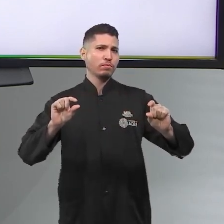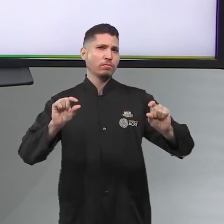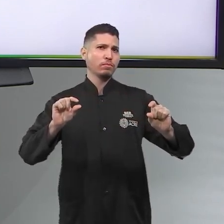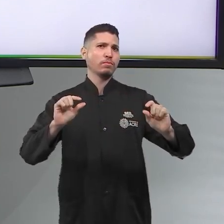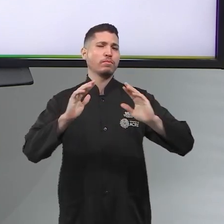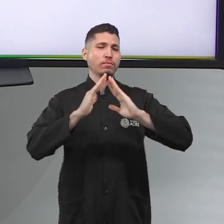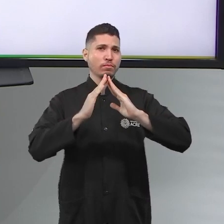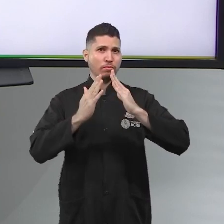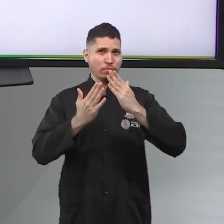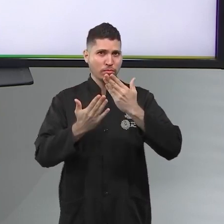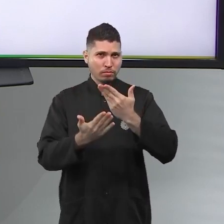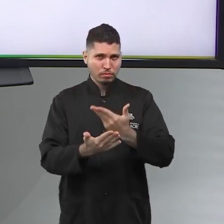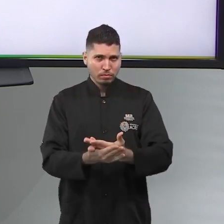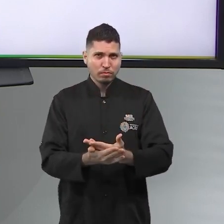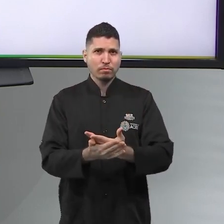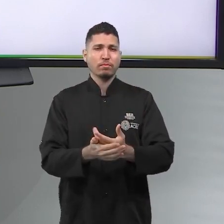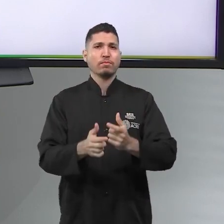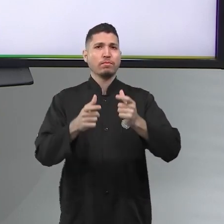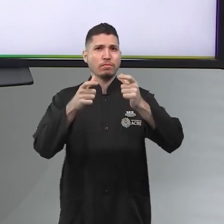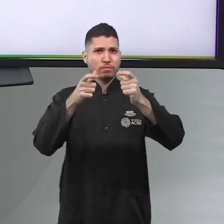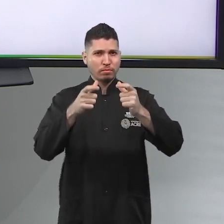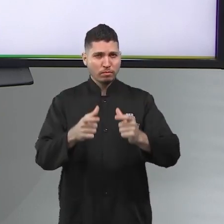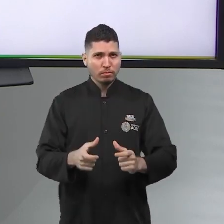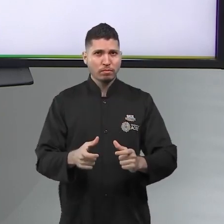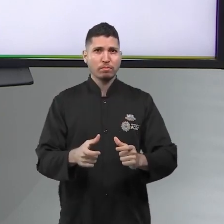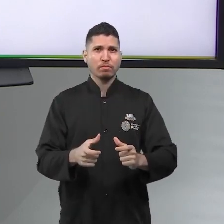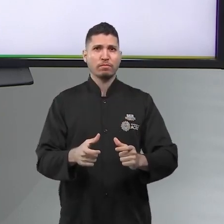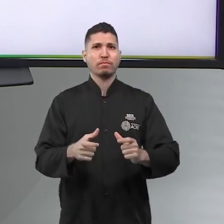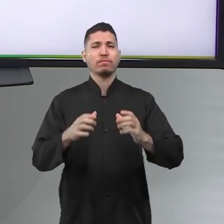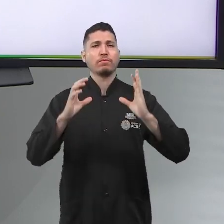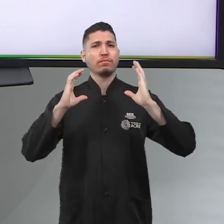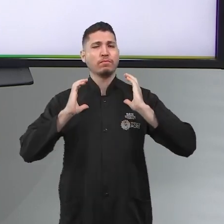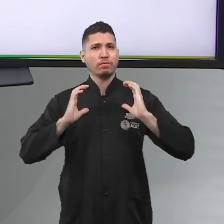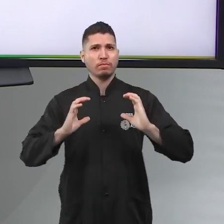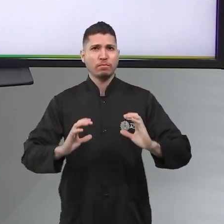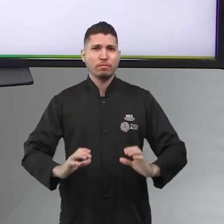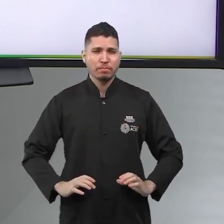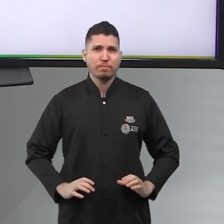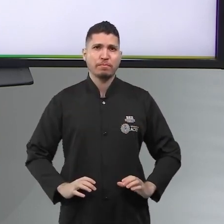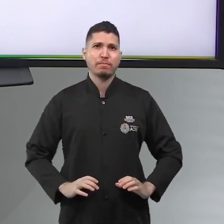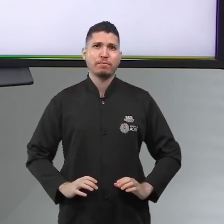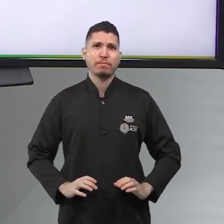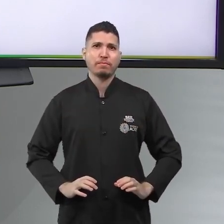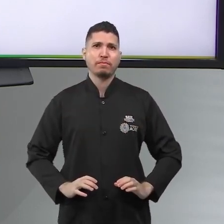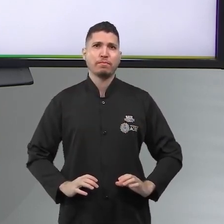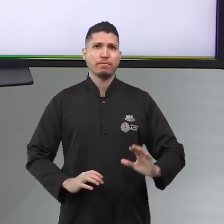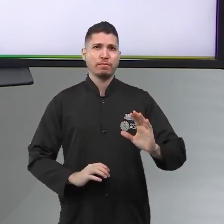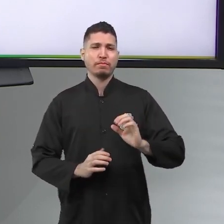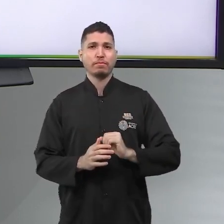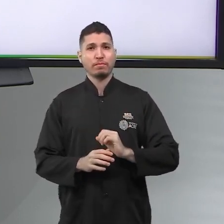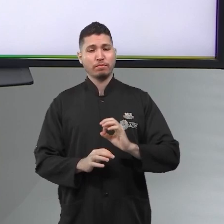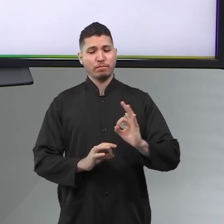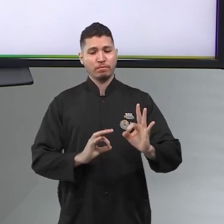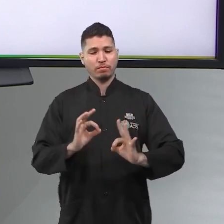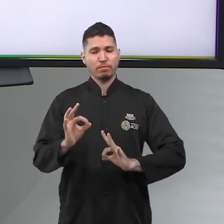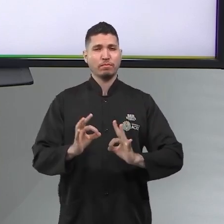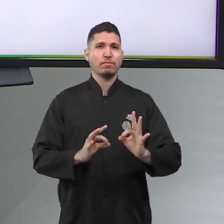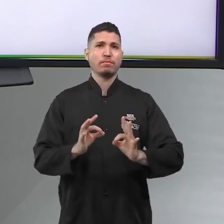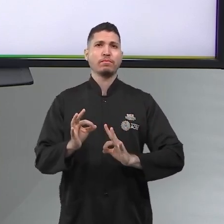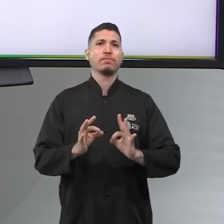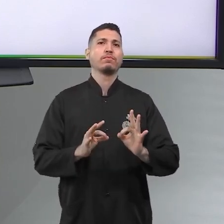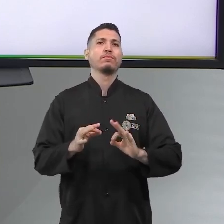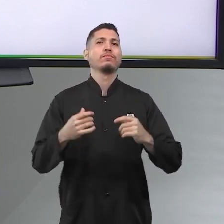ela também é um ambiente em que a cidadania ela é gerada. Então precisamos